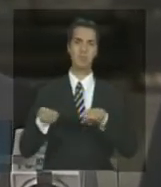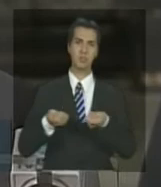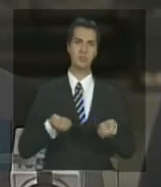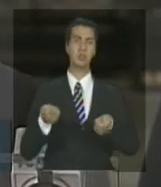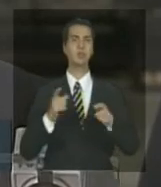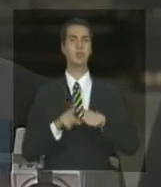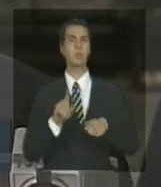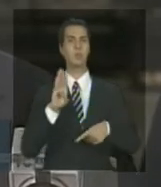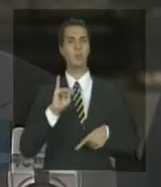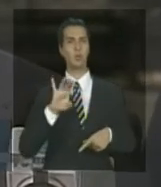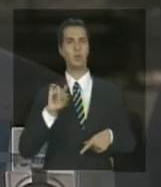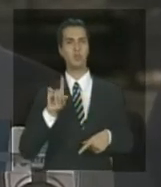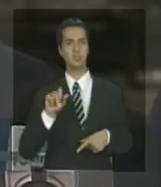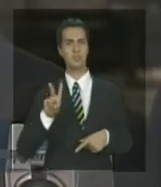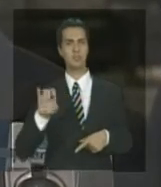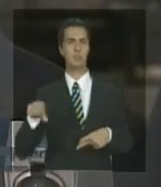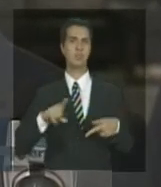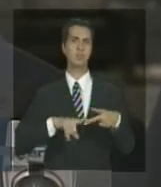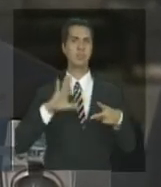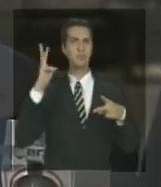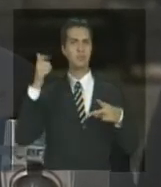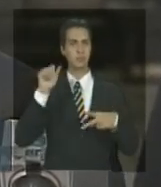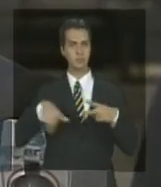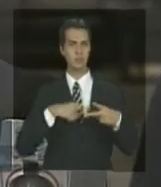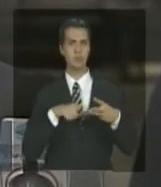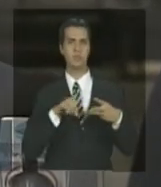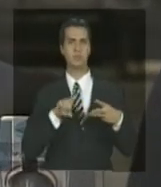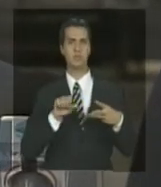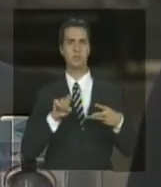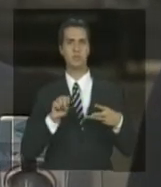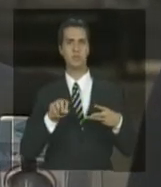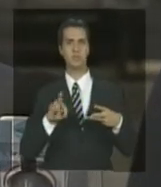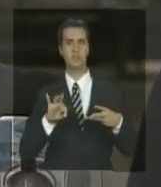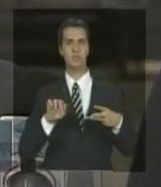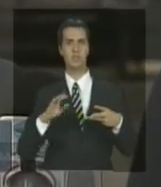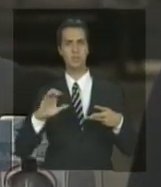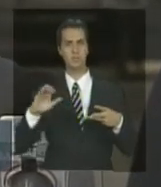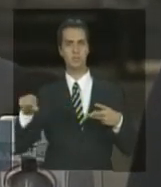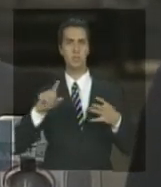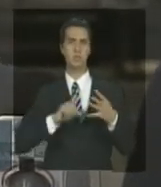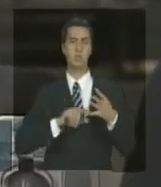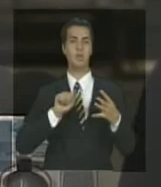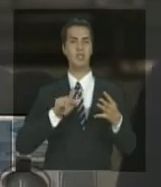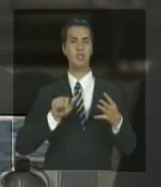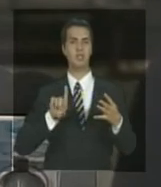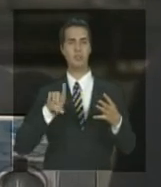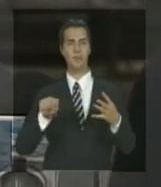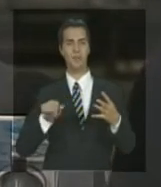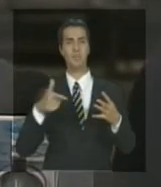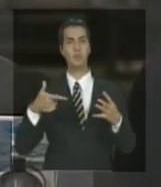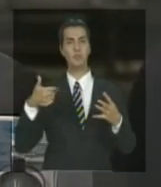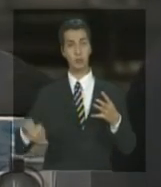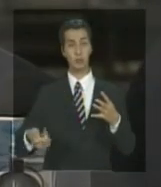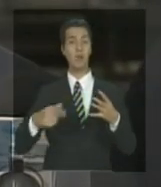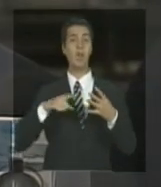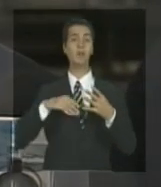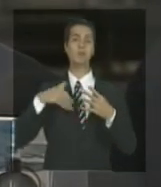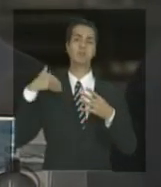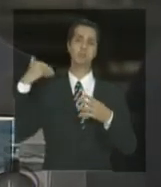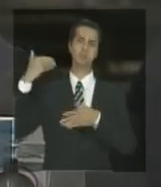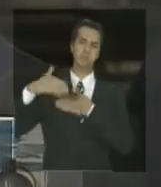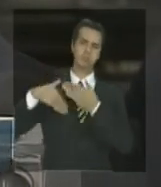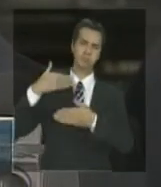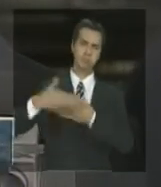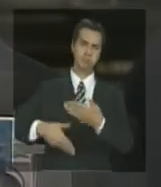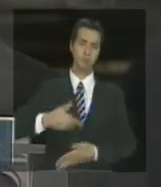da biodiversidade, da mudança do clima, da desertificação, a própria Agenda 21, nós concebemos a Rio+20 como